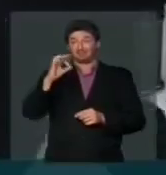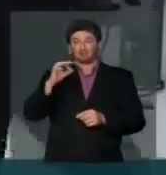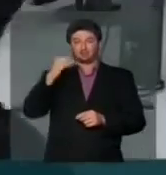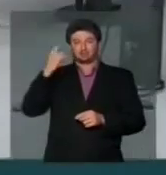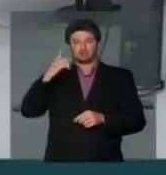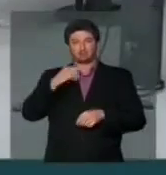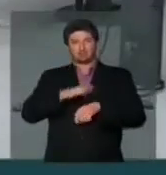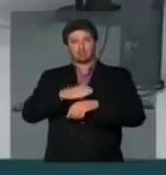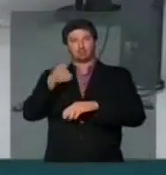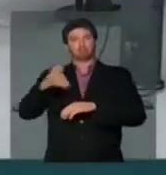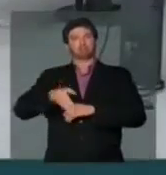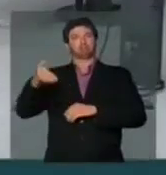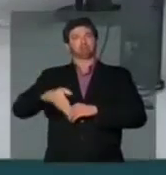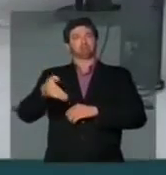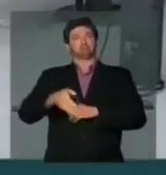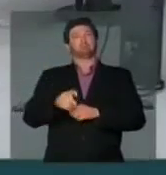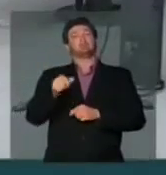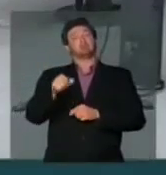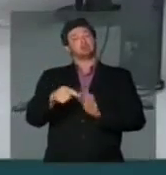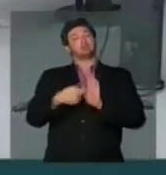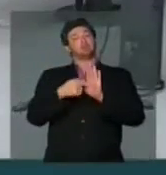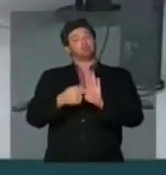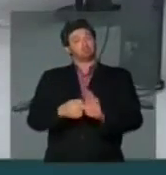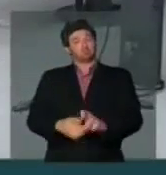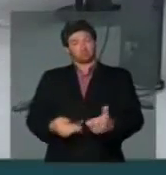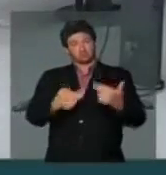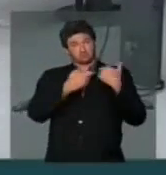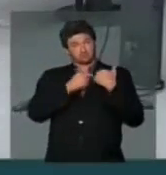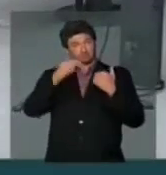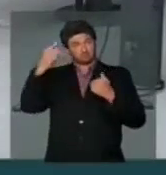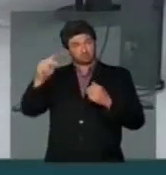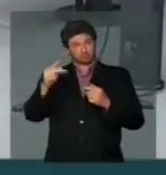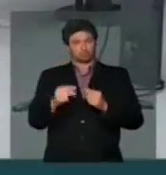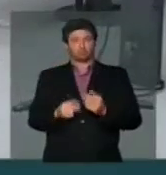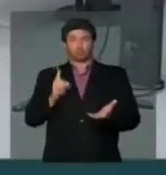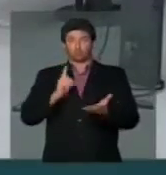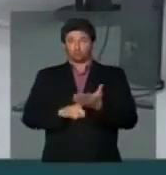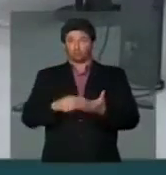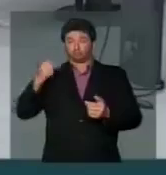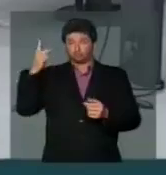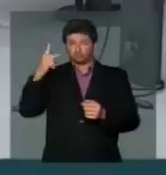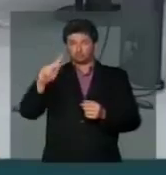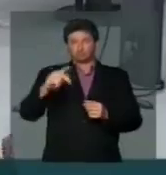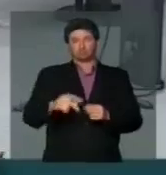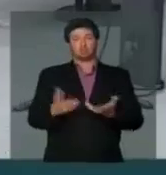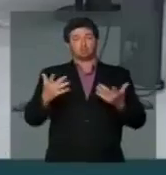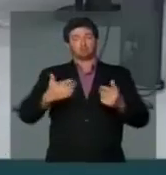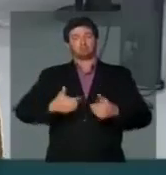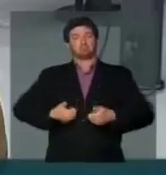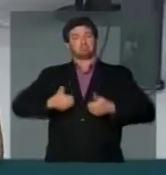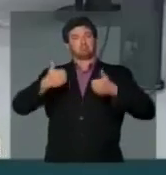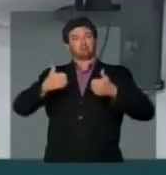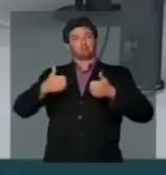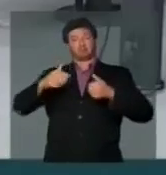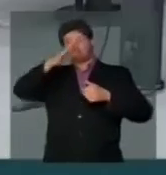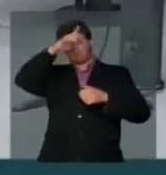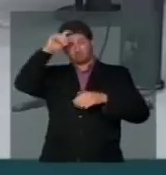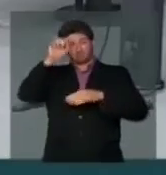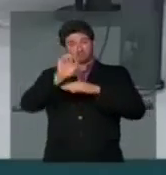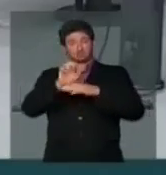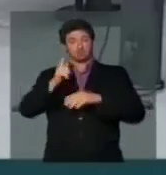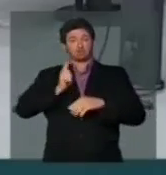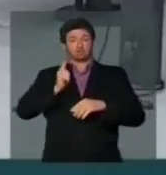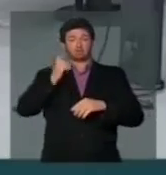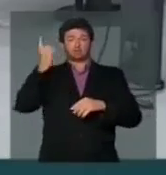maior assiduidade. Isso demonstra, mais uma vez, a sua responsabilidade, o seu compromisso e o privilégio que o Estado do Amazonas tem de